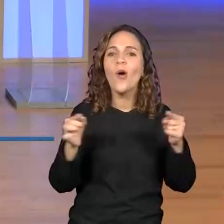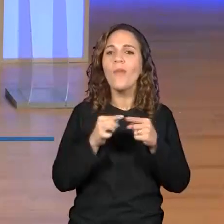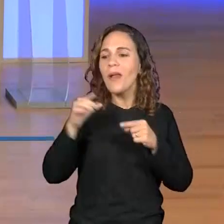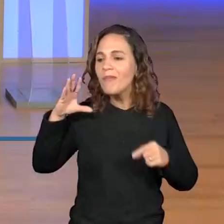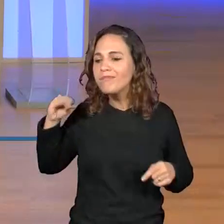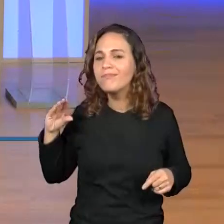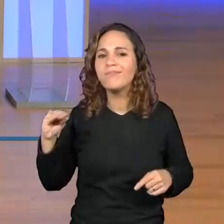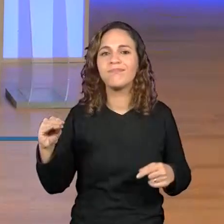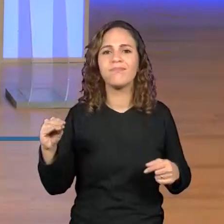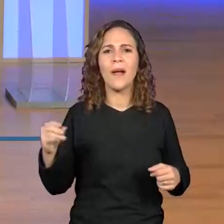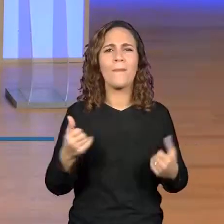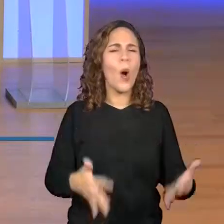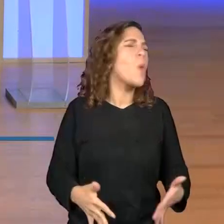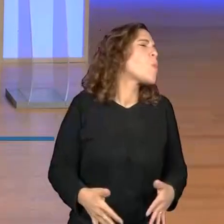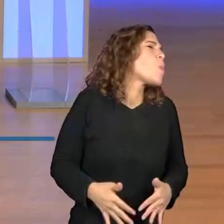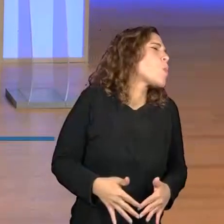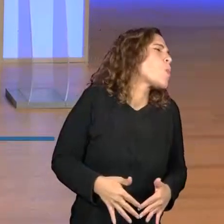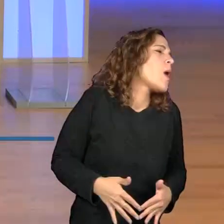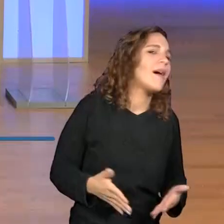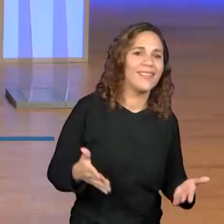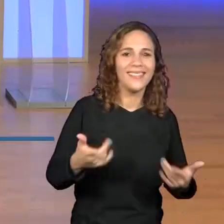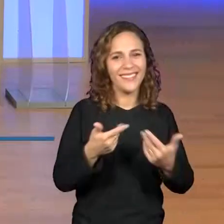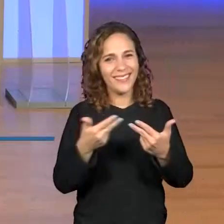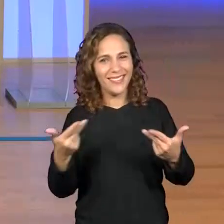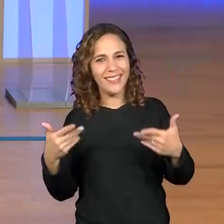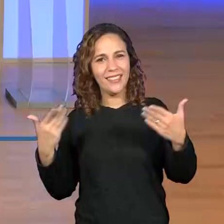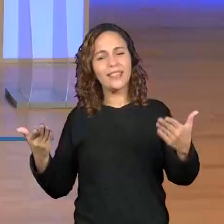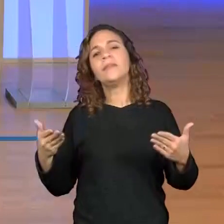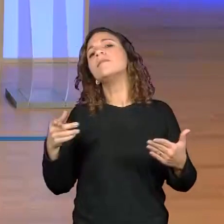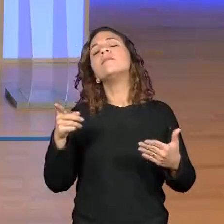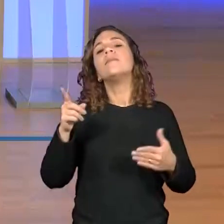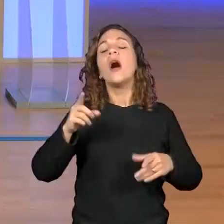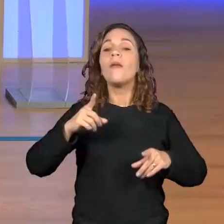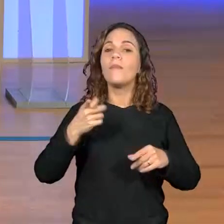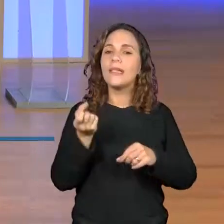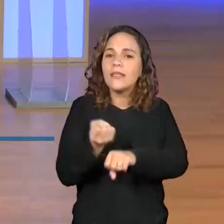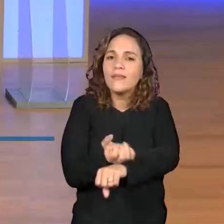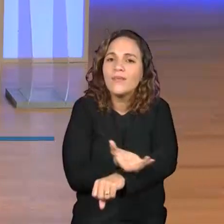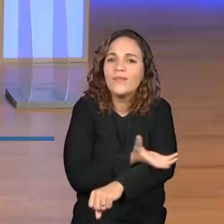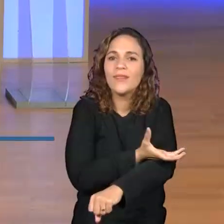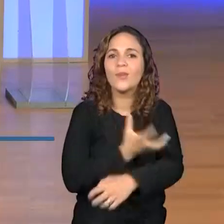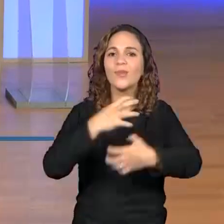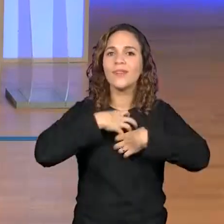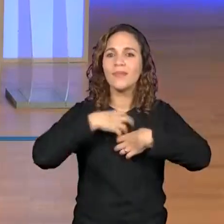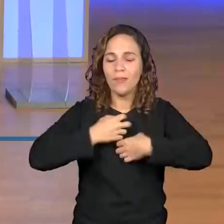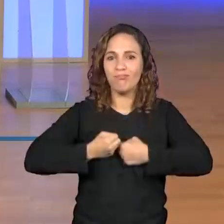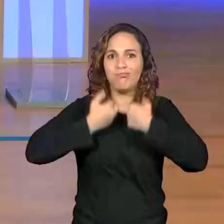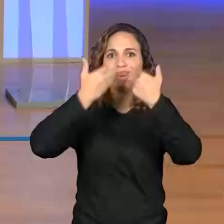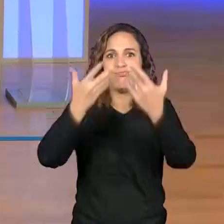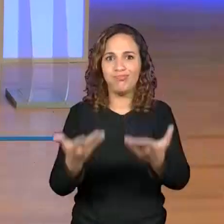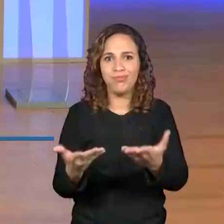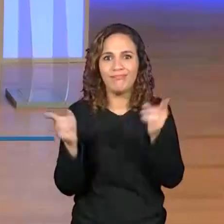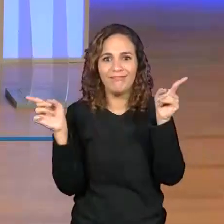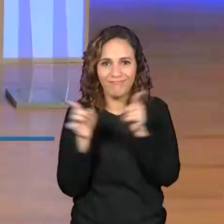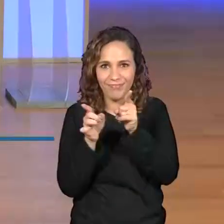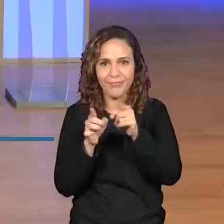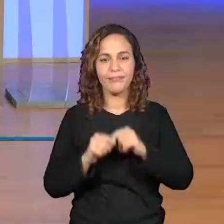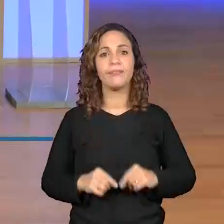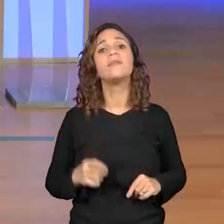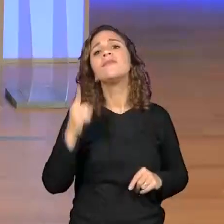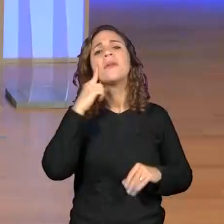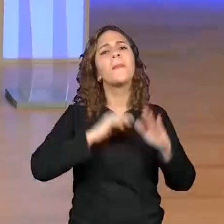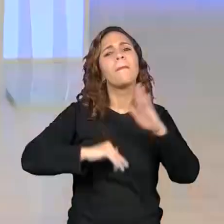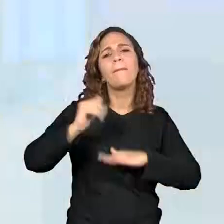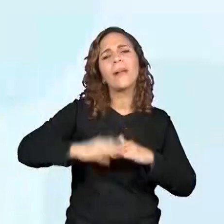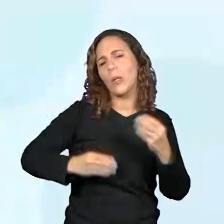texto, nesse gerando textual, é muito importante para expressar a sensação do personagem. Mas vamos ver isso na prática, professor?